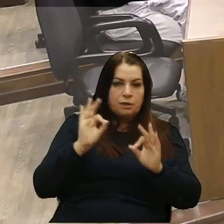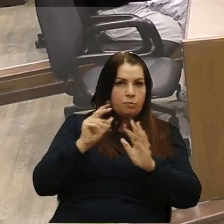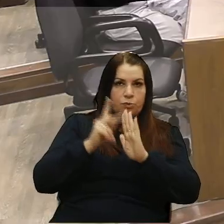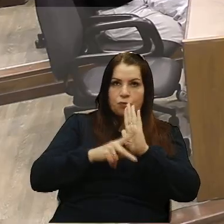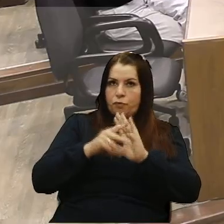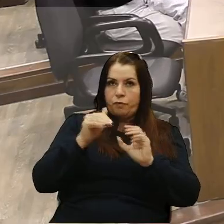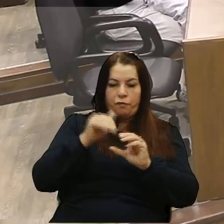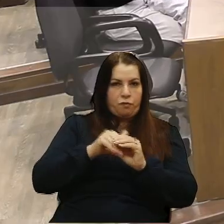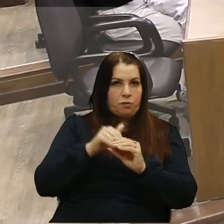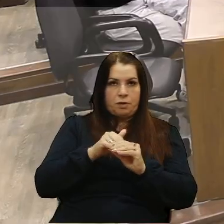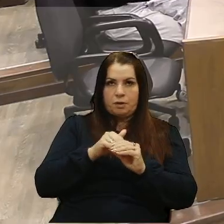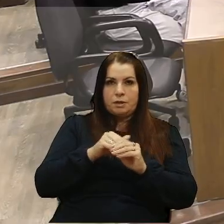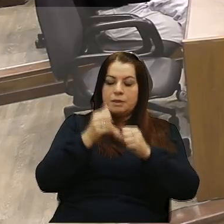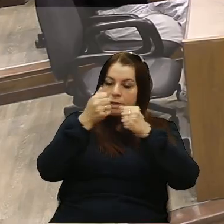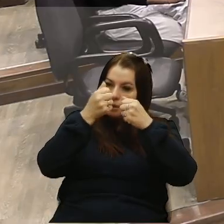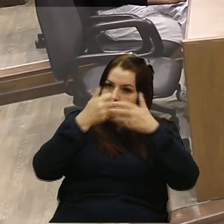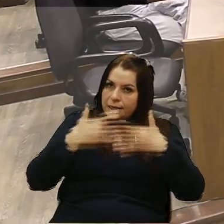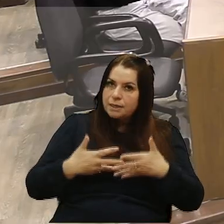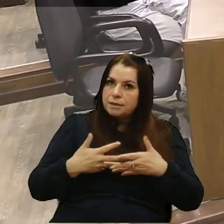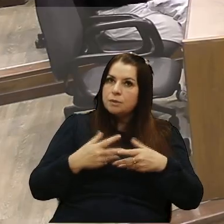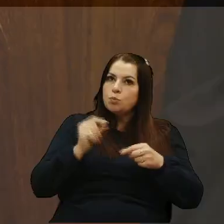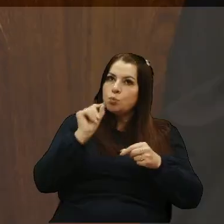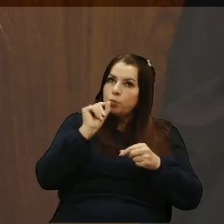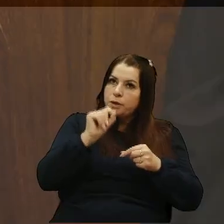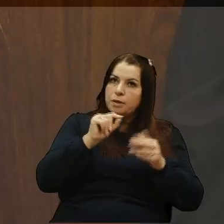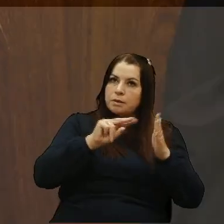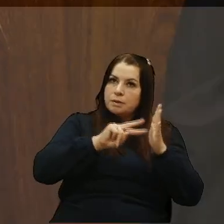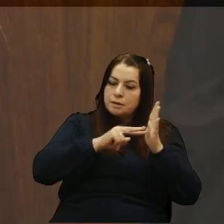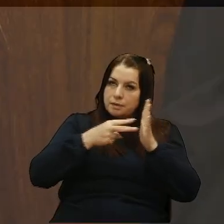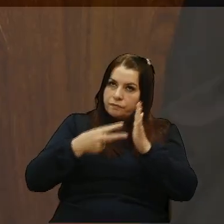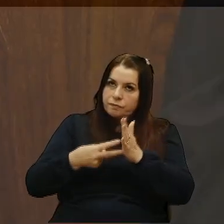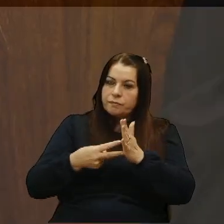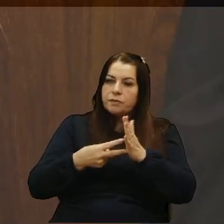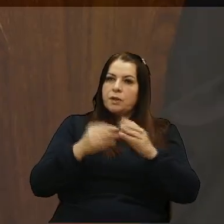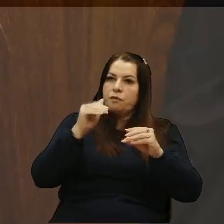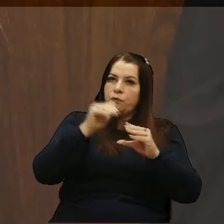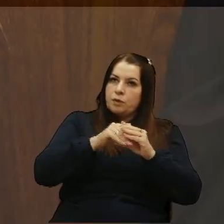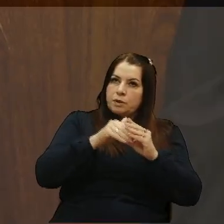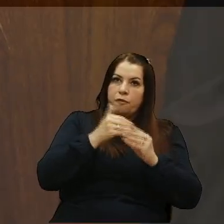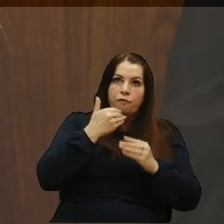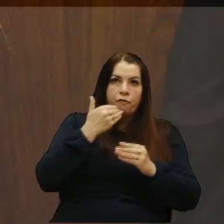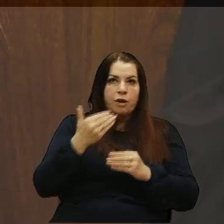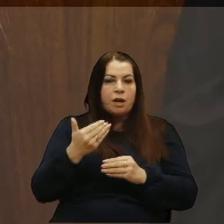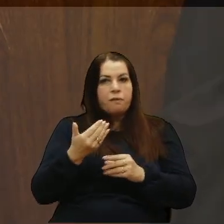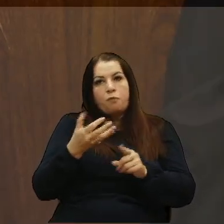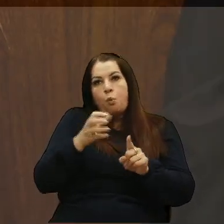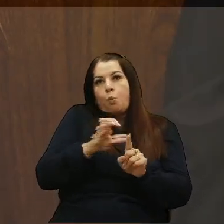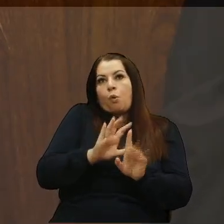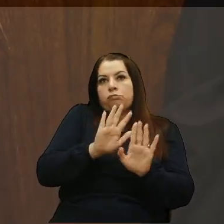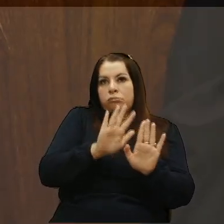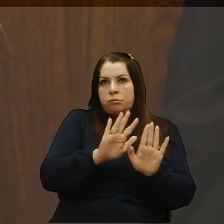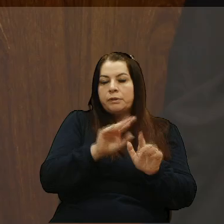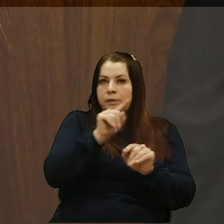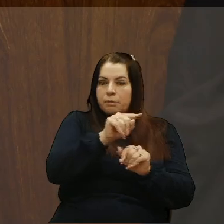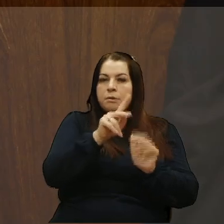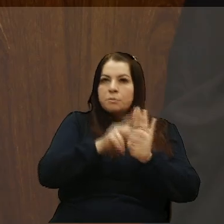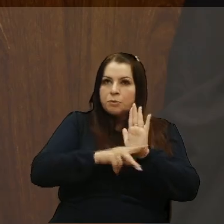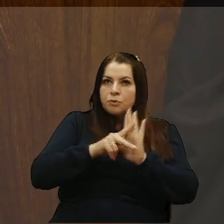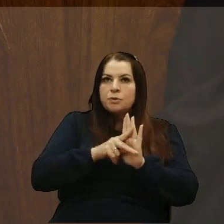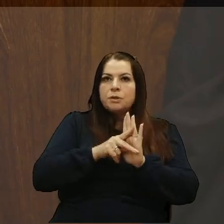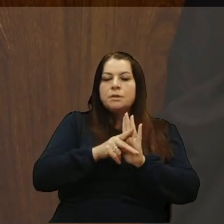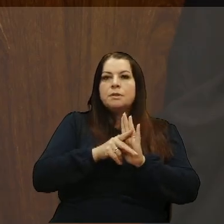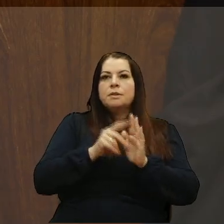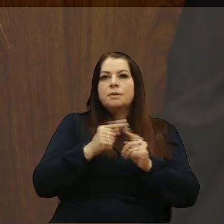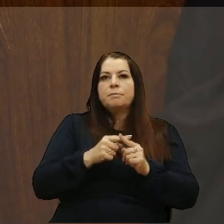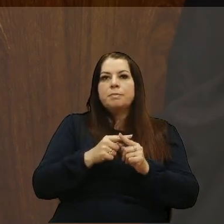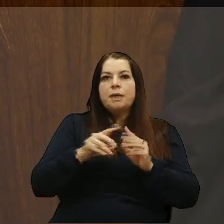foi votado sem a explicação do que significava a votação favorável ou contrária àquele projeto. Mas,